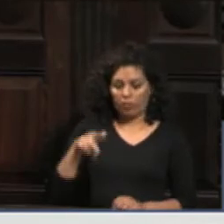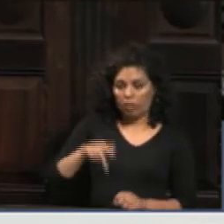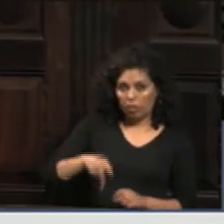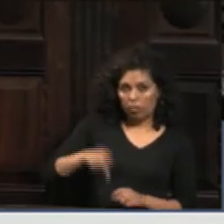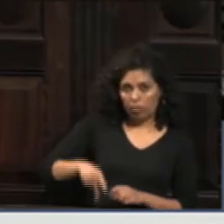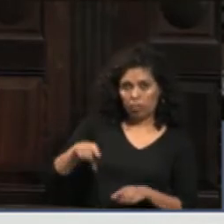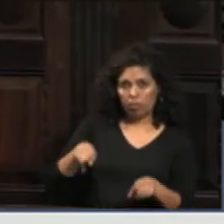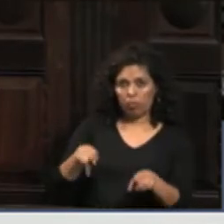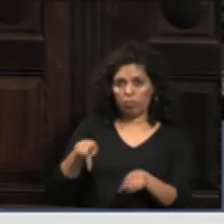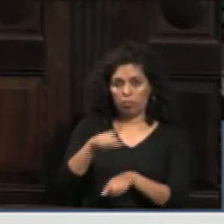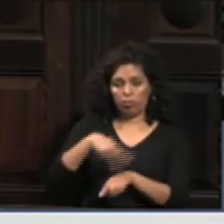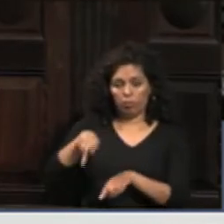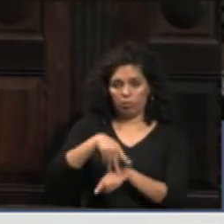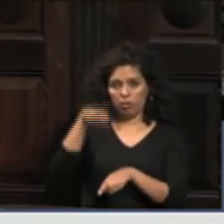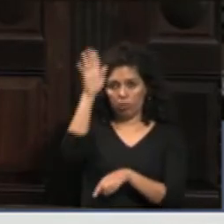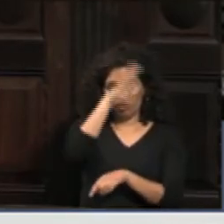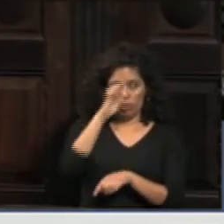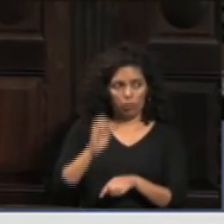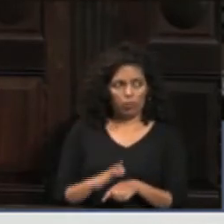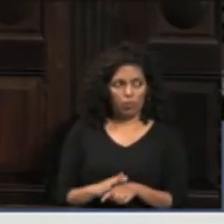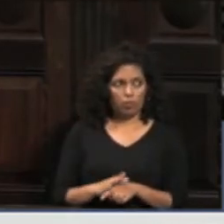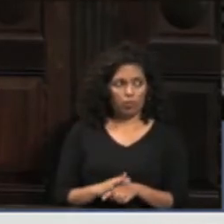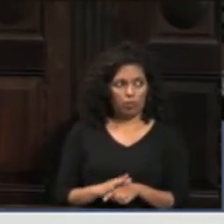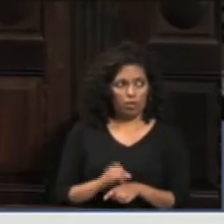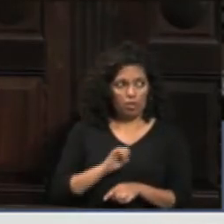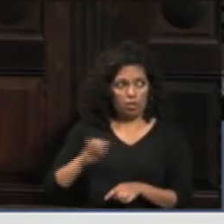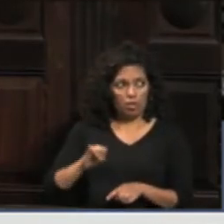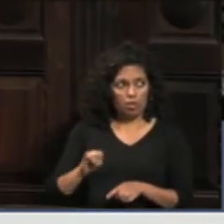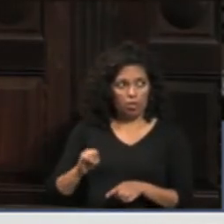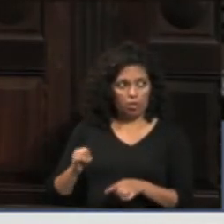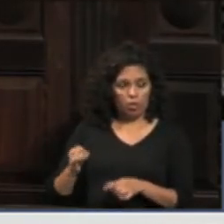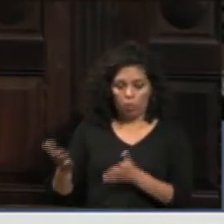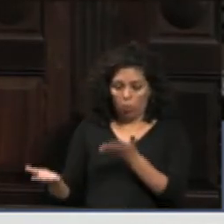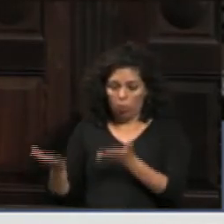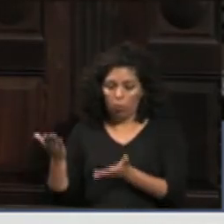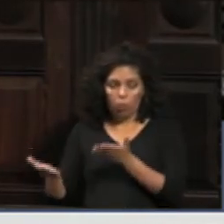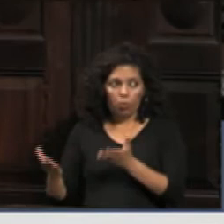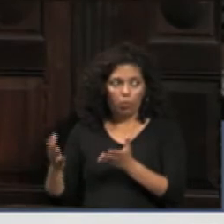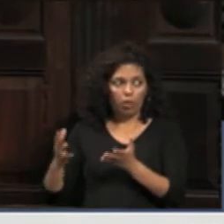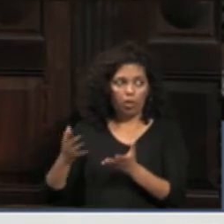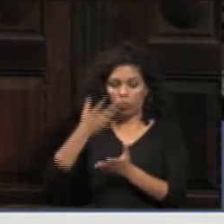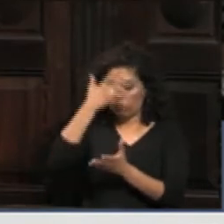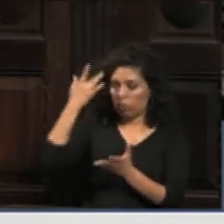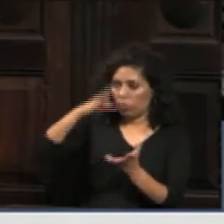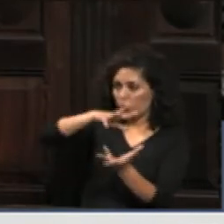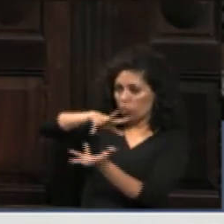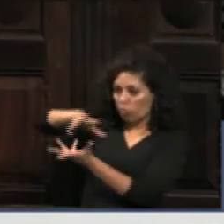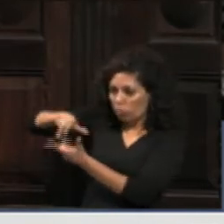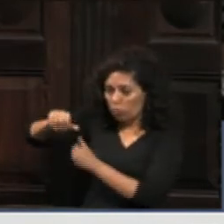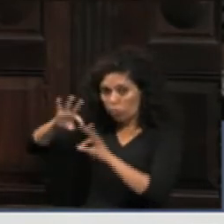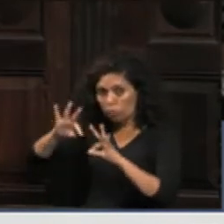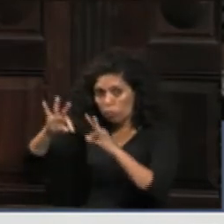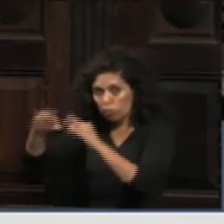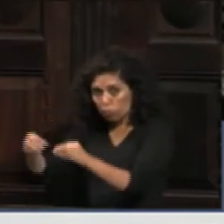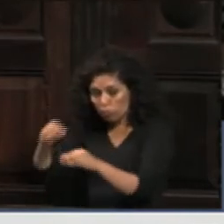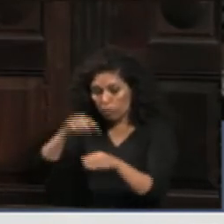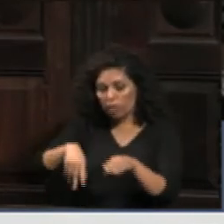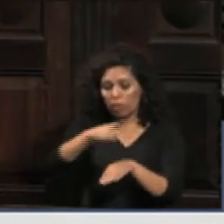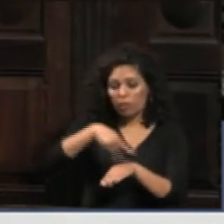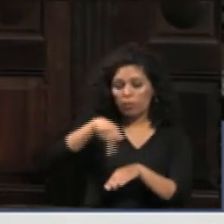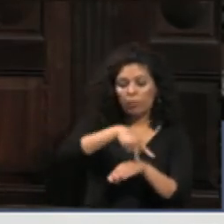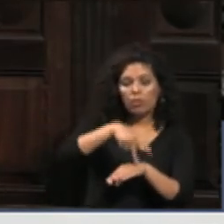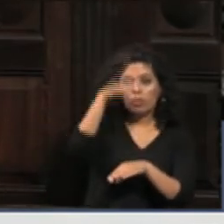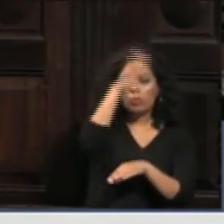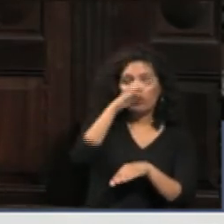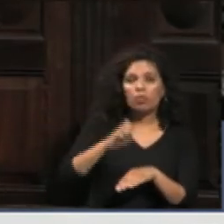país, ele, em relação à população mundial, representa apenas 3%. Quer dizer, 3%